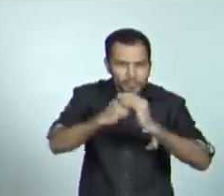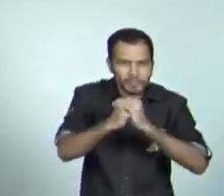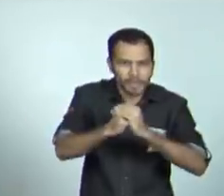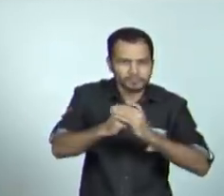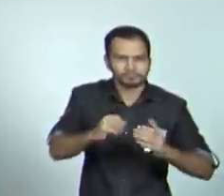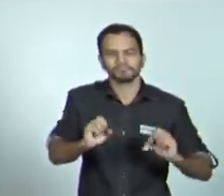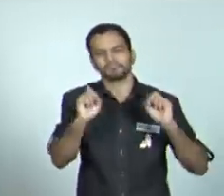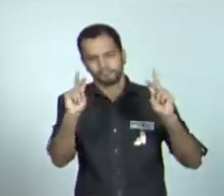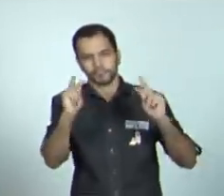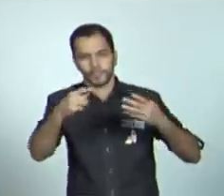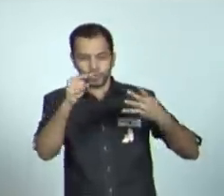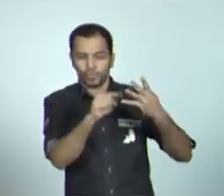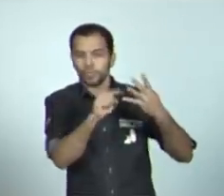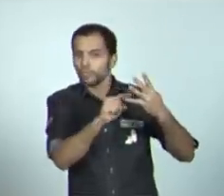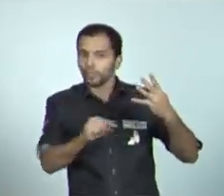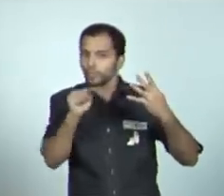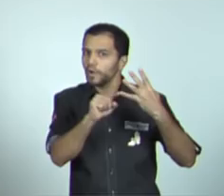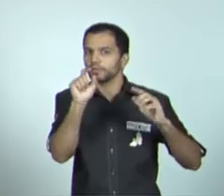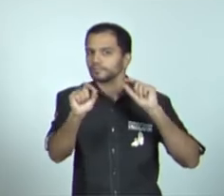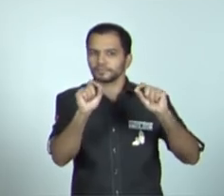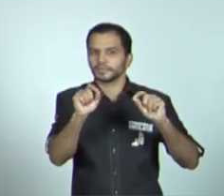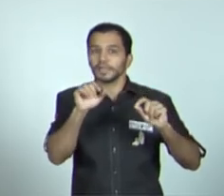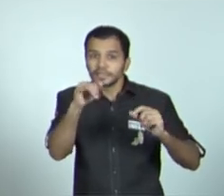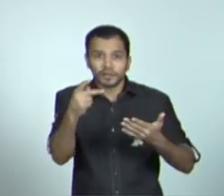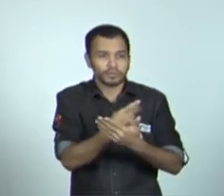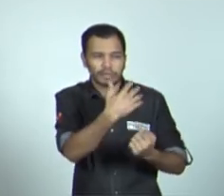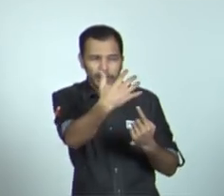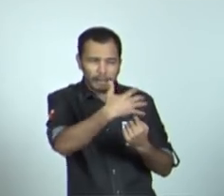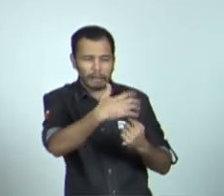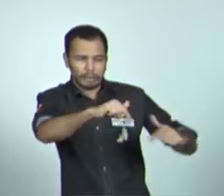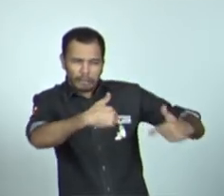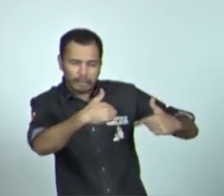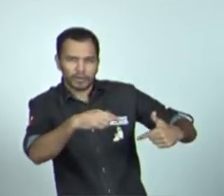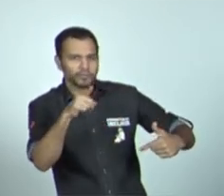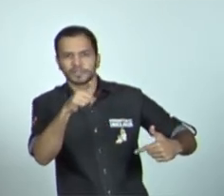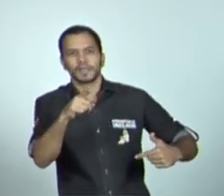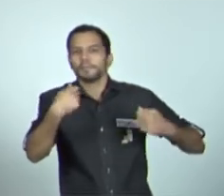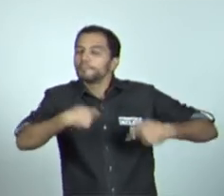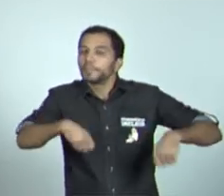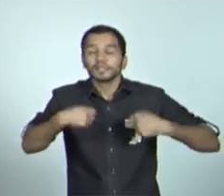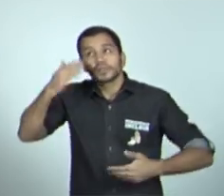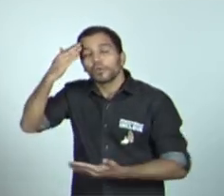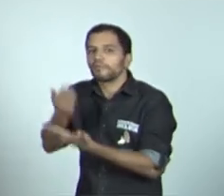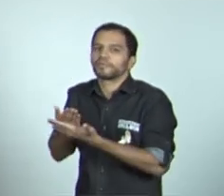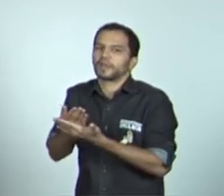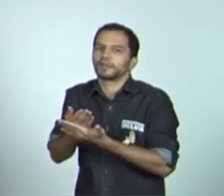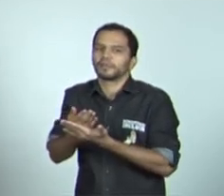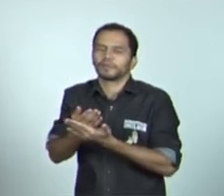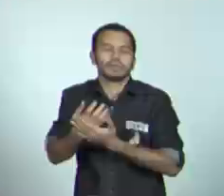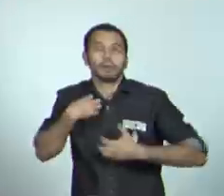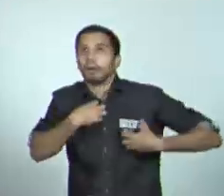vem quarto lugar diante das ameaças não perco o sono é hora de confiar a